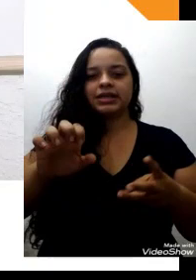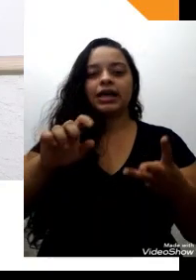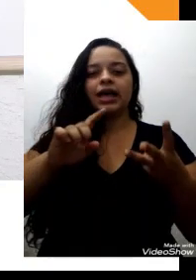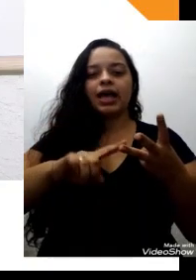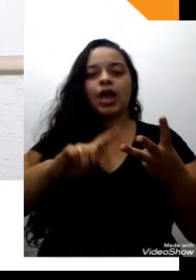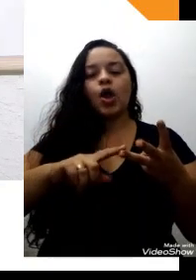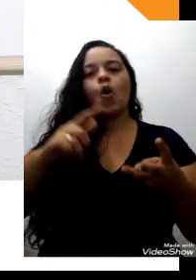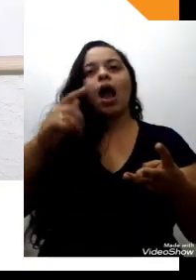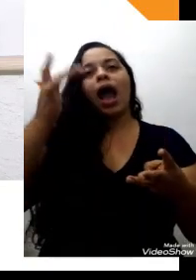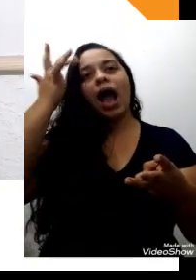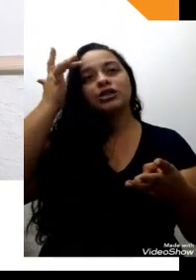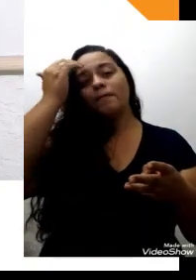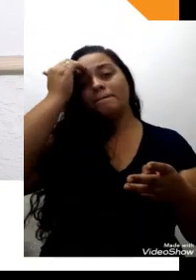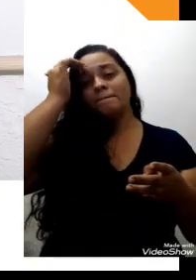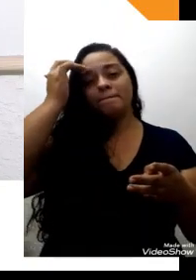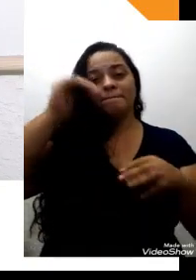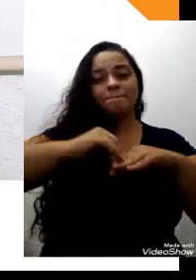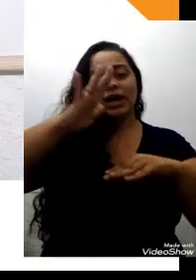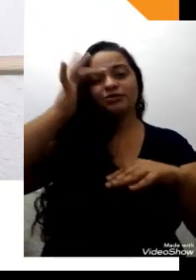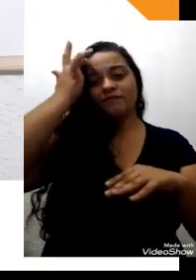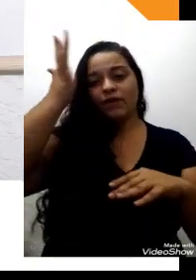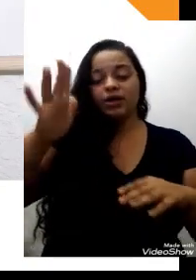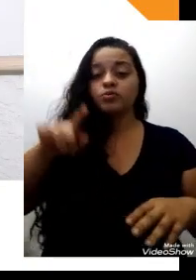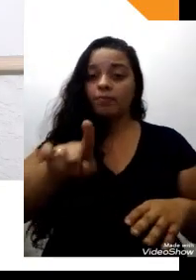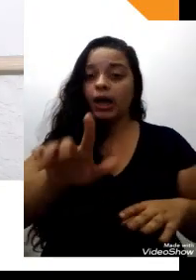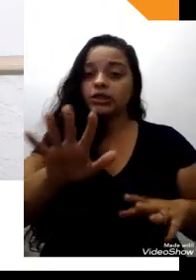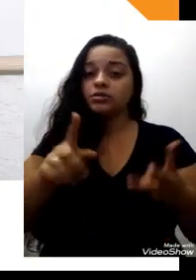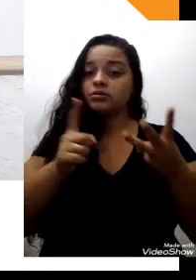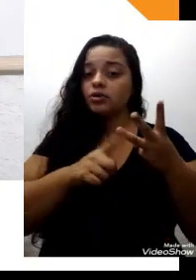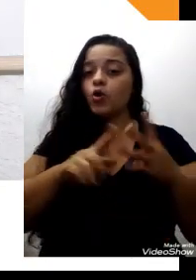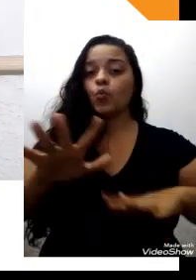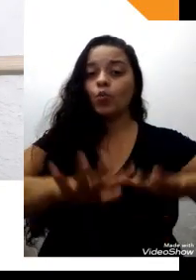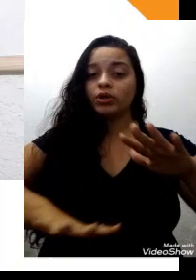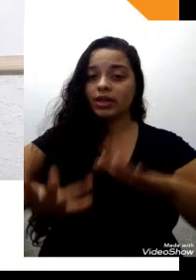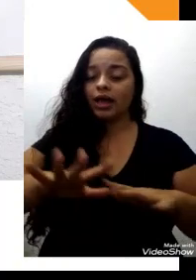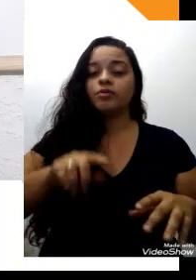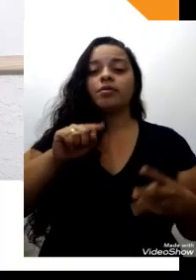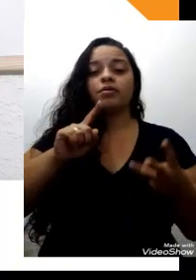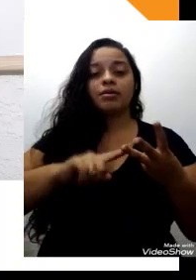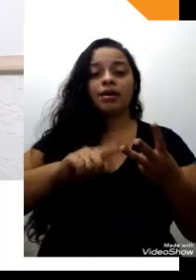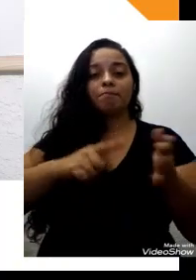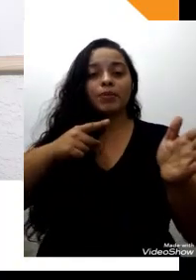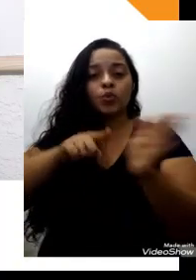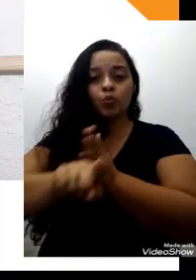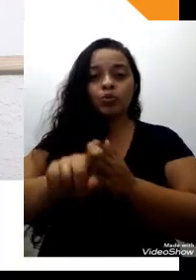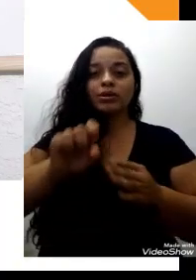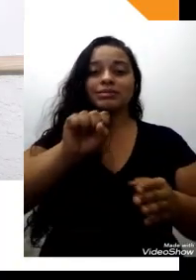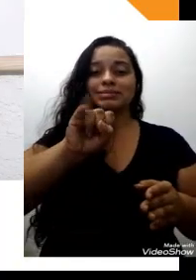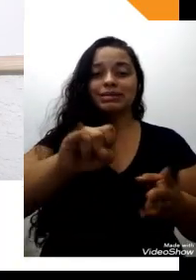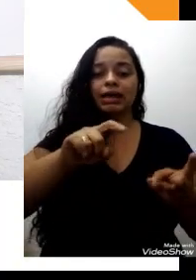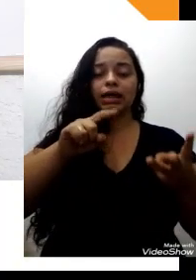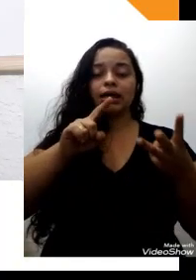a entender ser mais fácil. Cuidado com isso. A tese por pergunta retórica, ela só funciona se essa pergunta